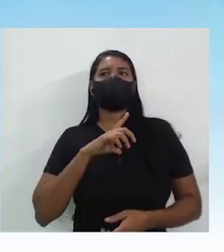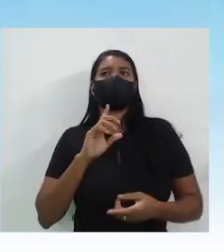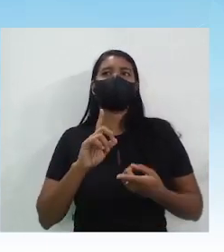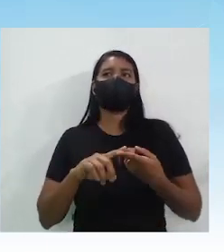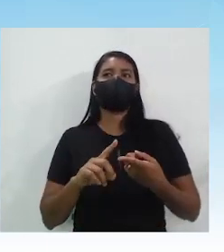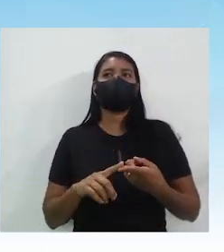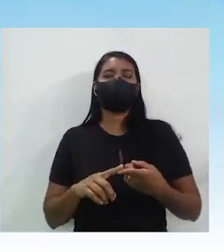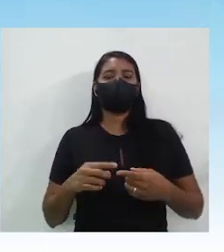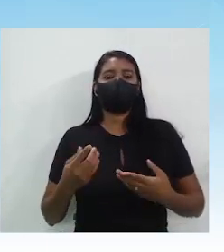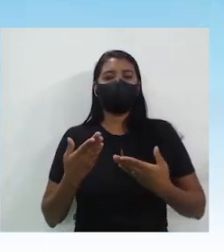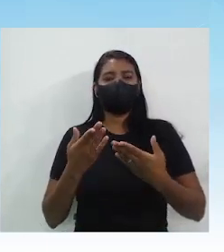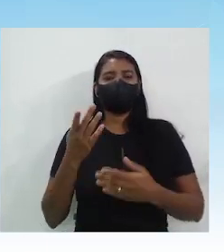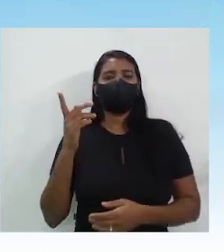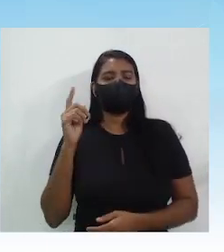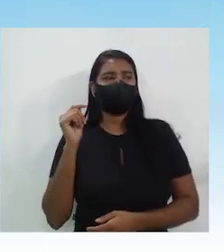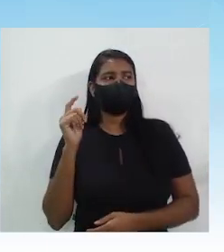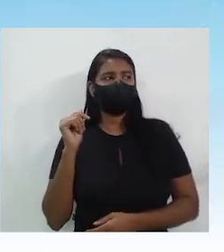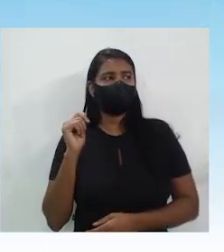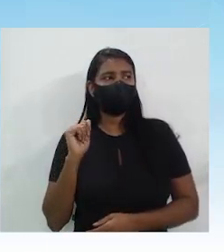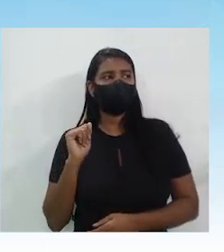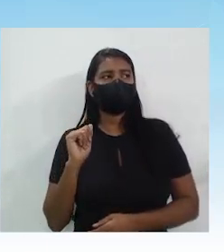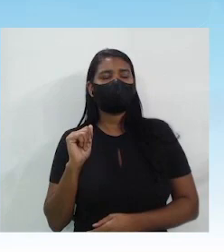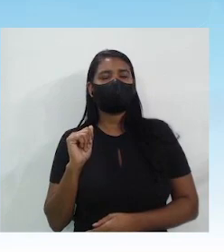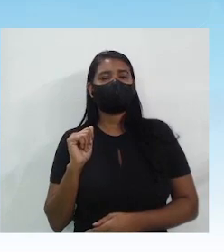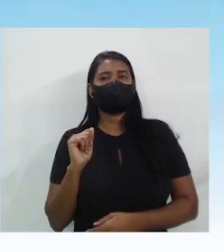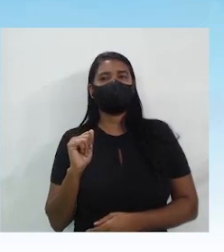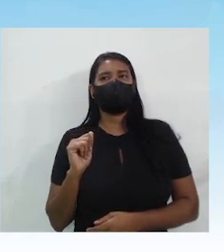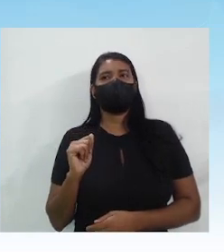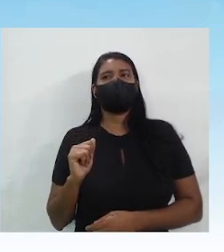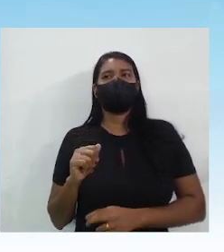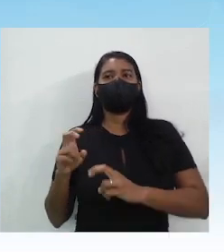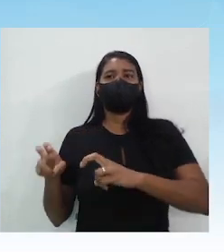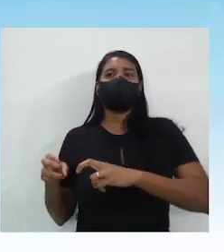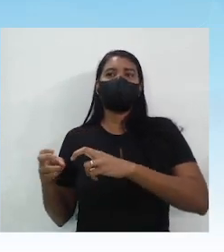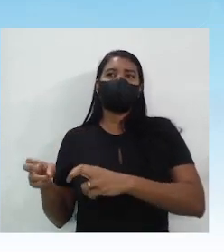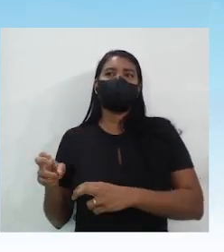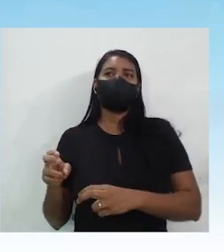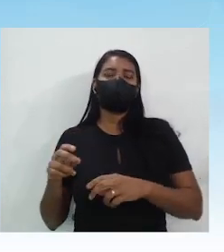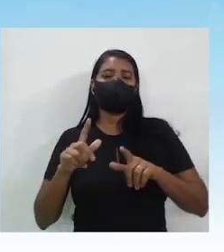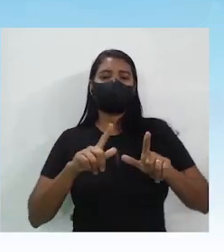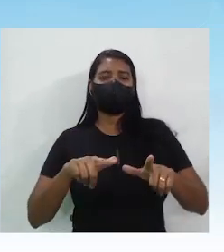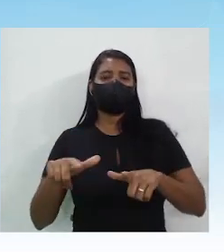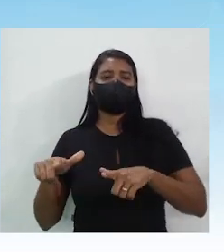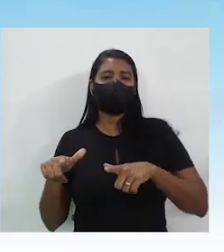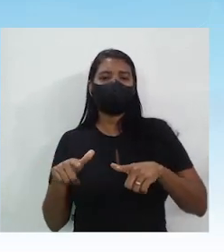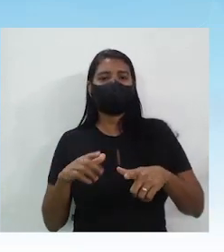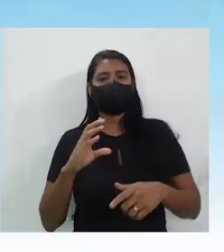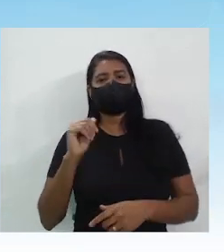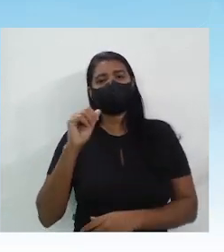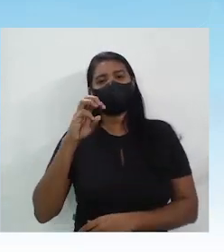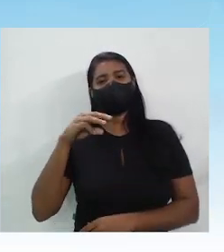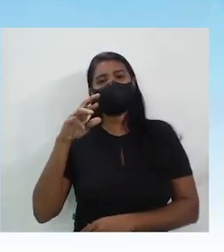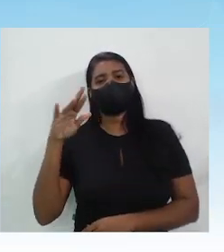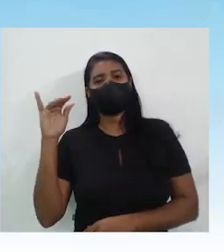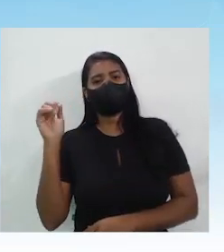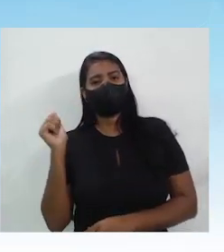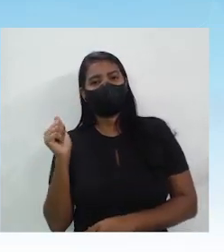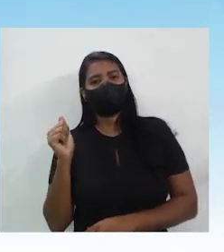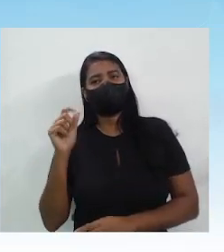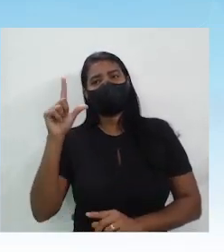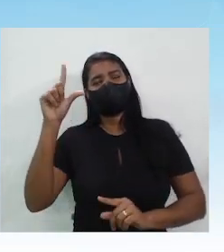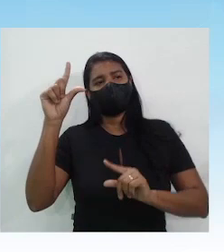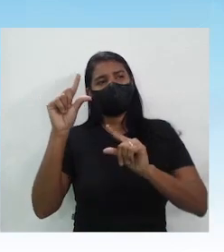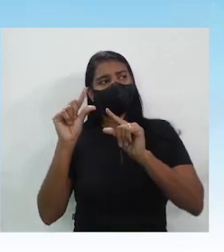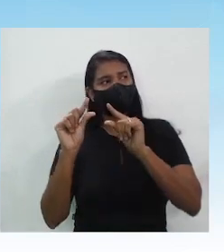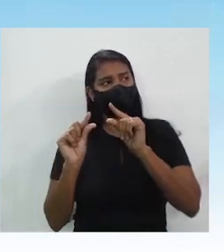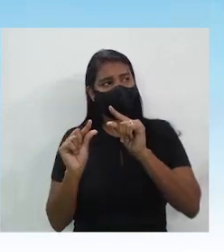Temos benefícios financeiros, ou seja, proprietários e zonas que são camarárias, que vai